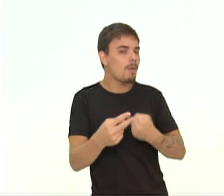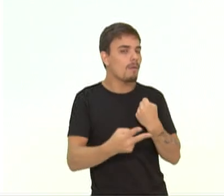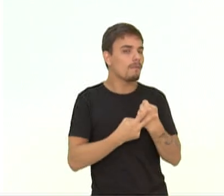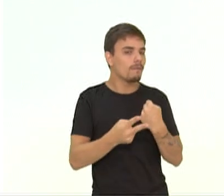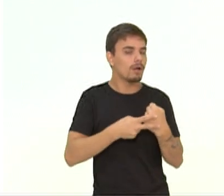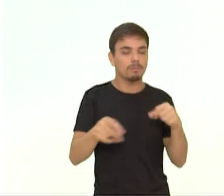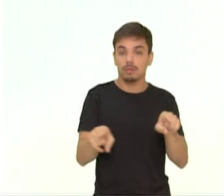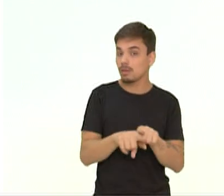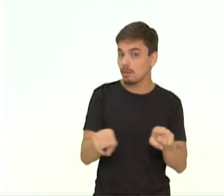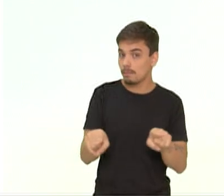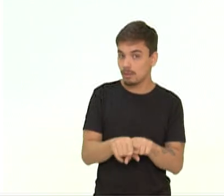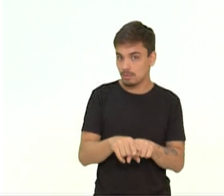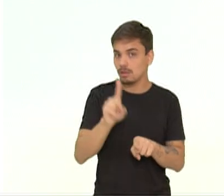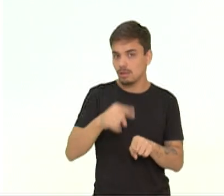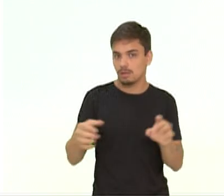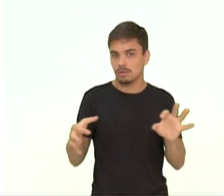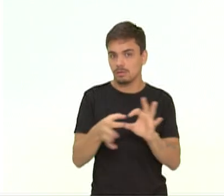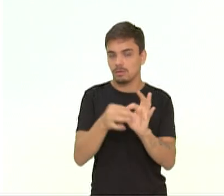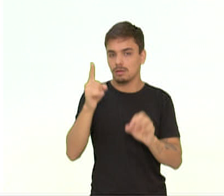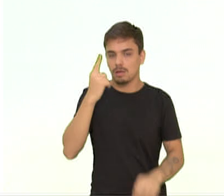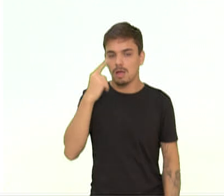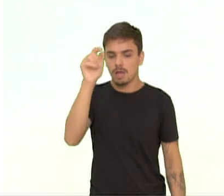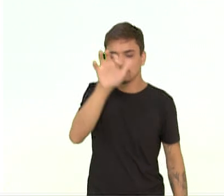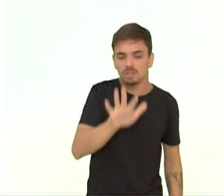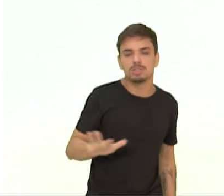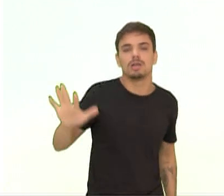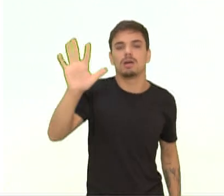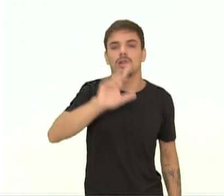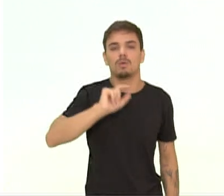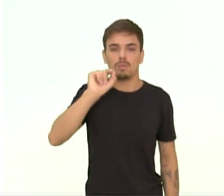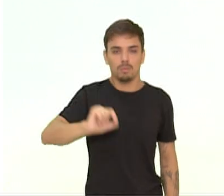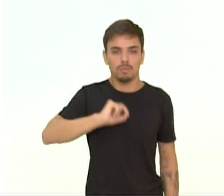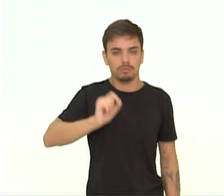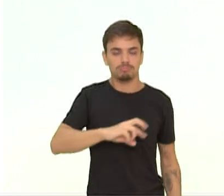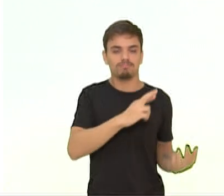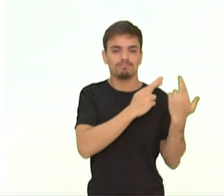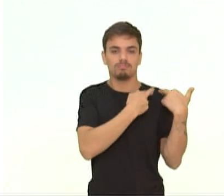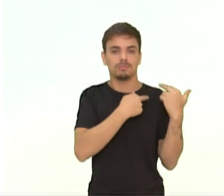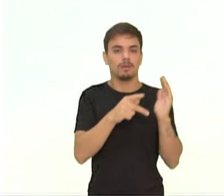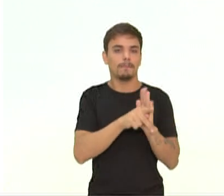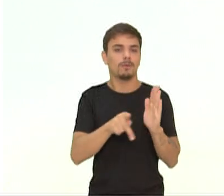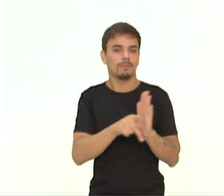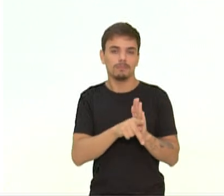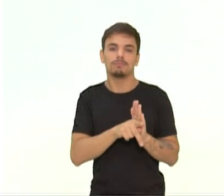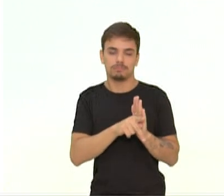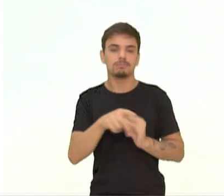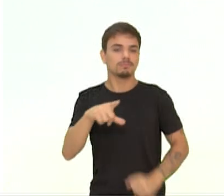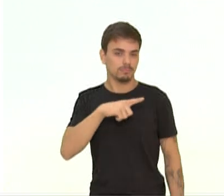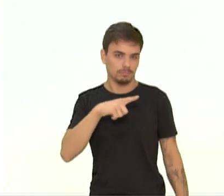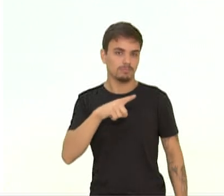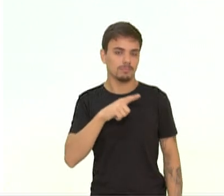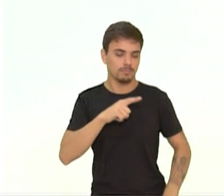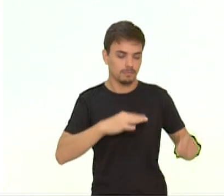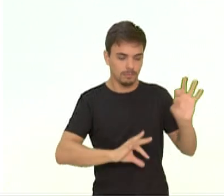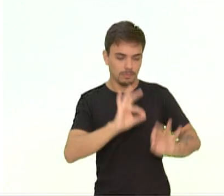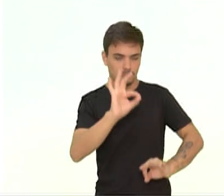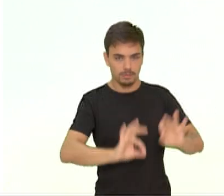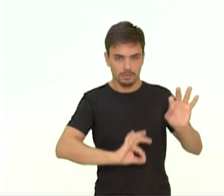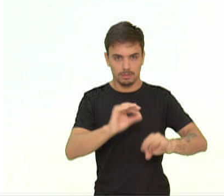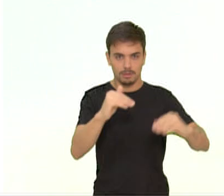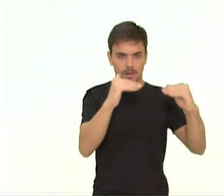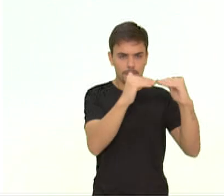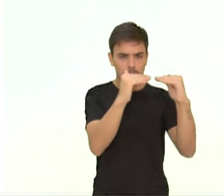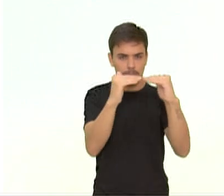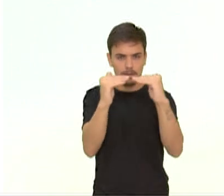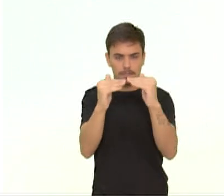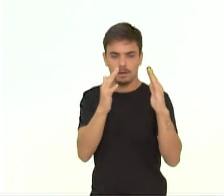como as conjunções, são, de modo geral, os responsáveis pelo estabelecimento e manutenção da